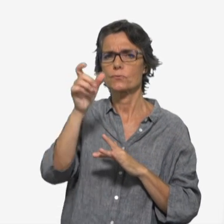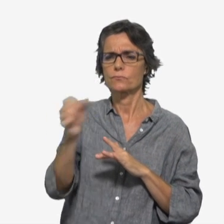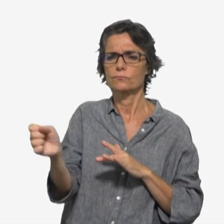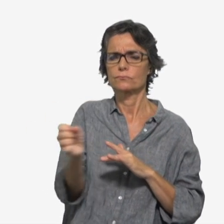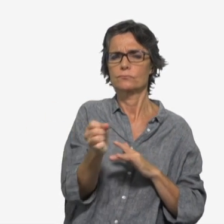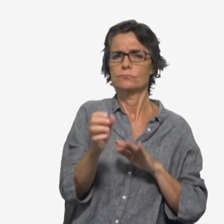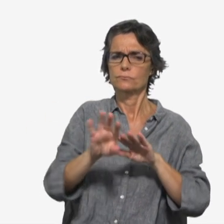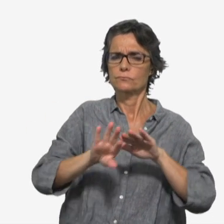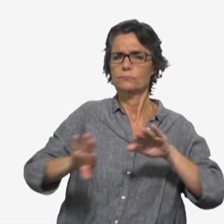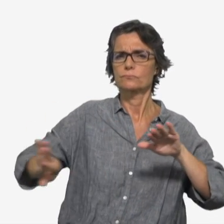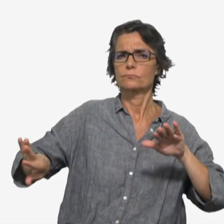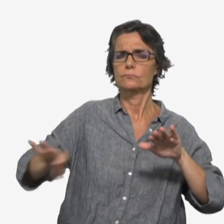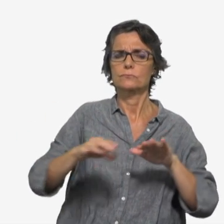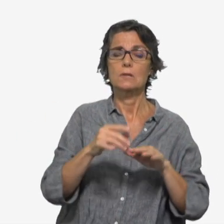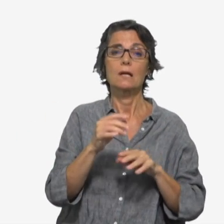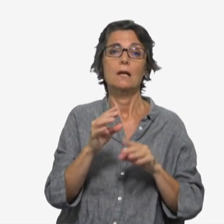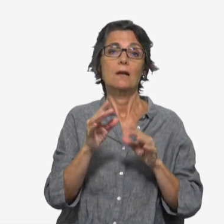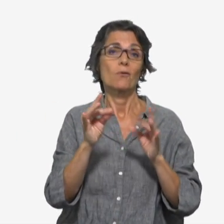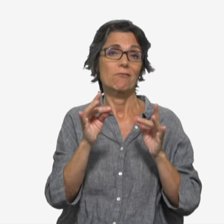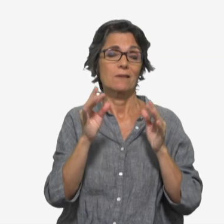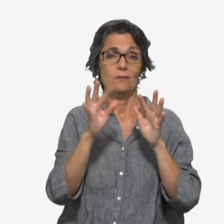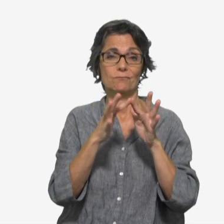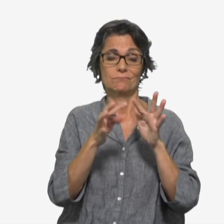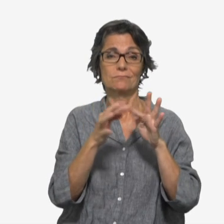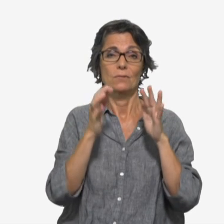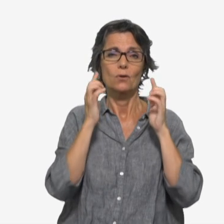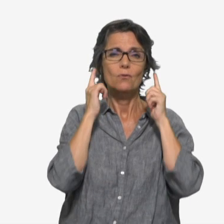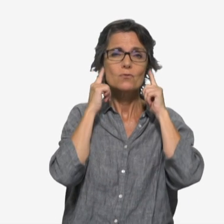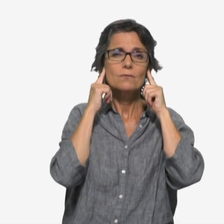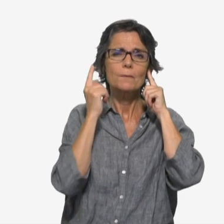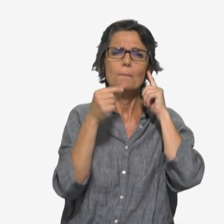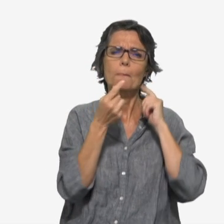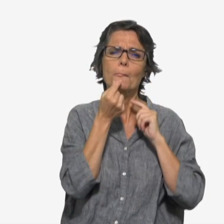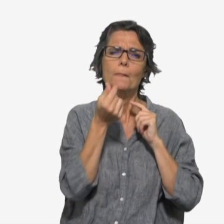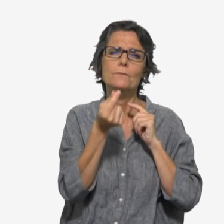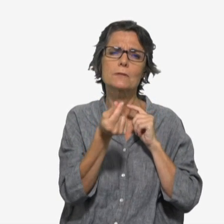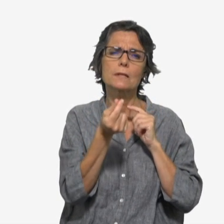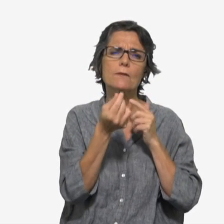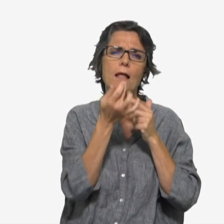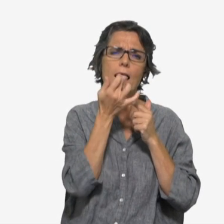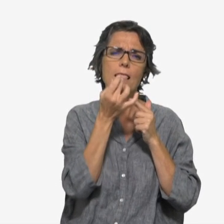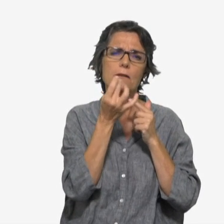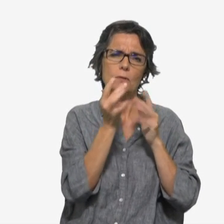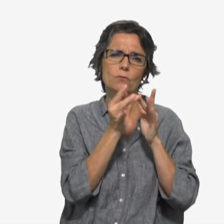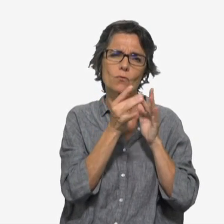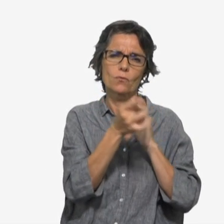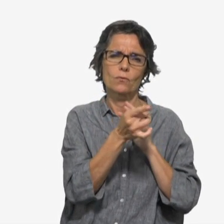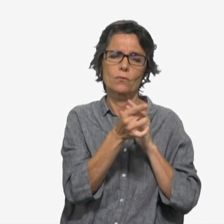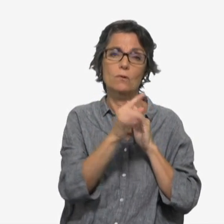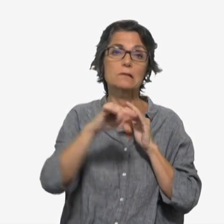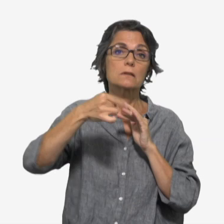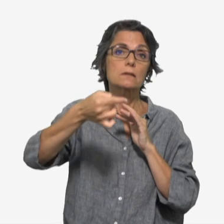multidão, meteu-lhe os dedos nos ouvidos e com saliva tocou-lhe a língua.